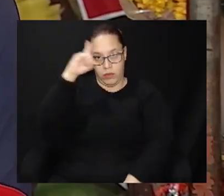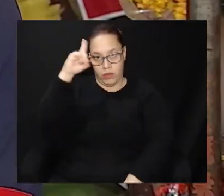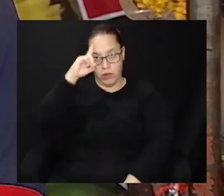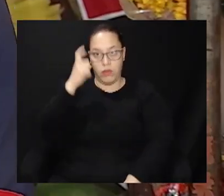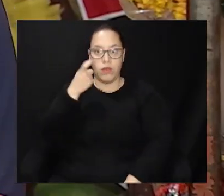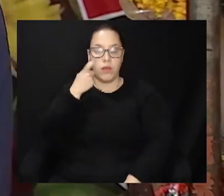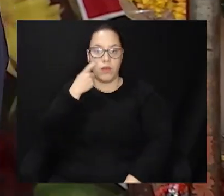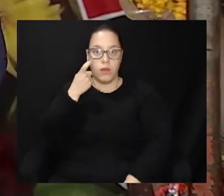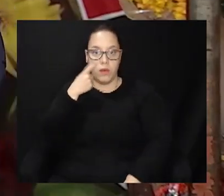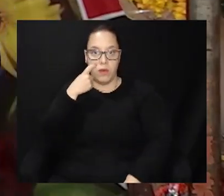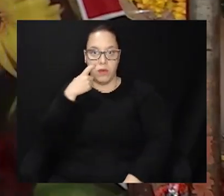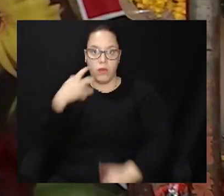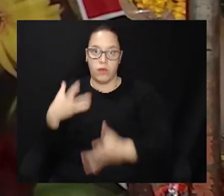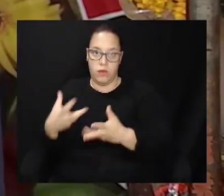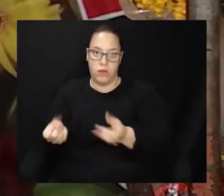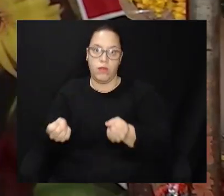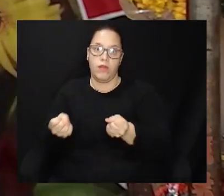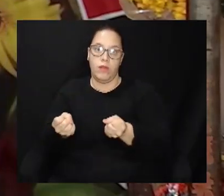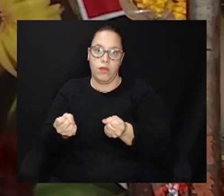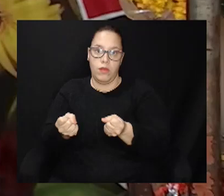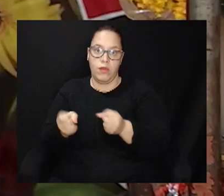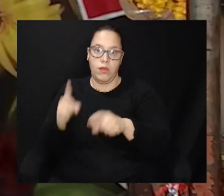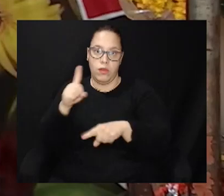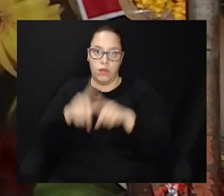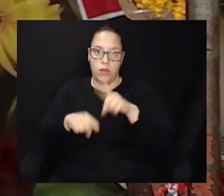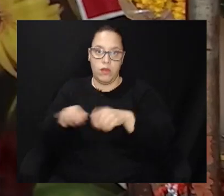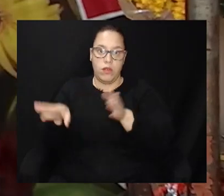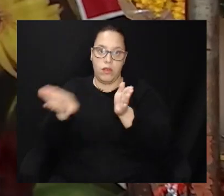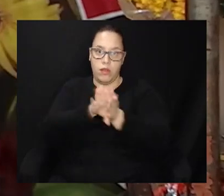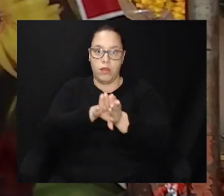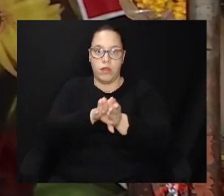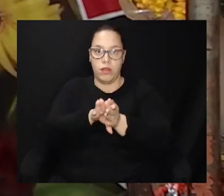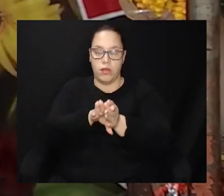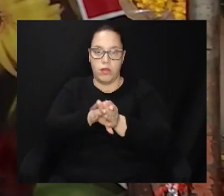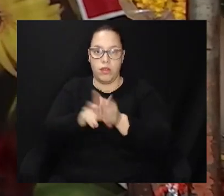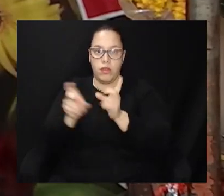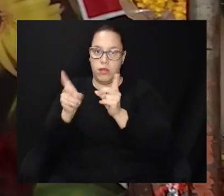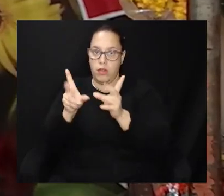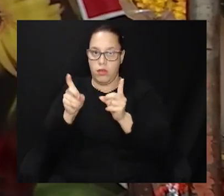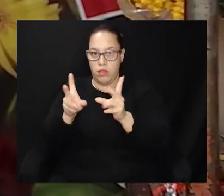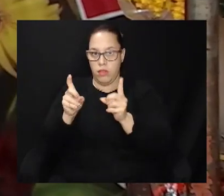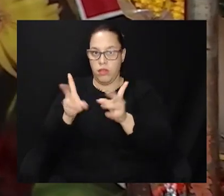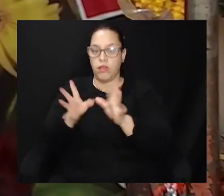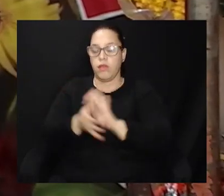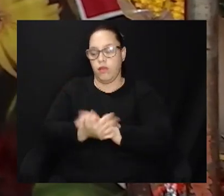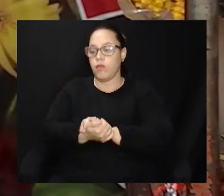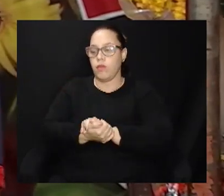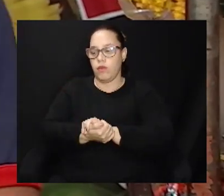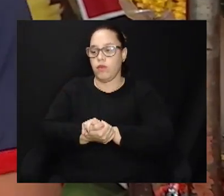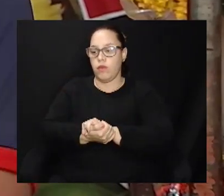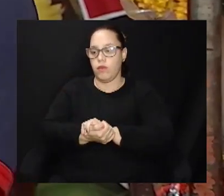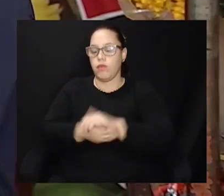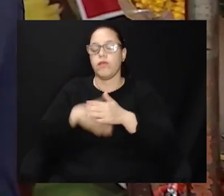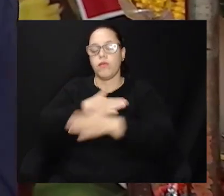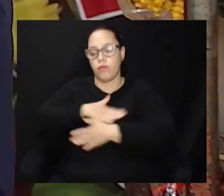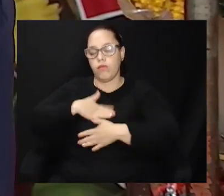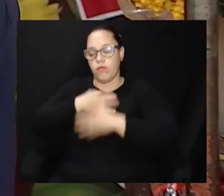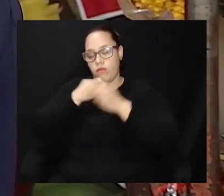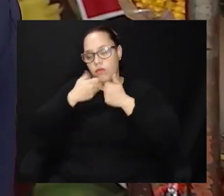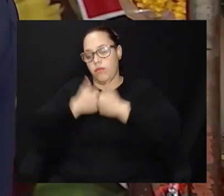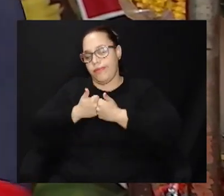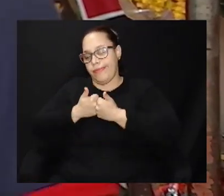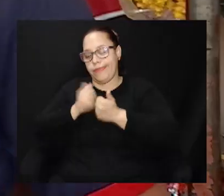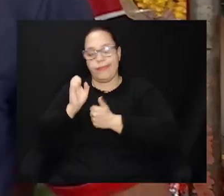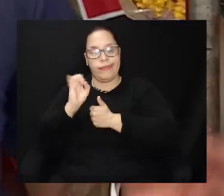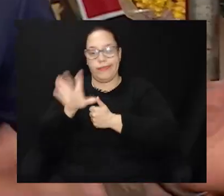recompensa desse produto estar chegando até lá e estar sendo vendido. Então acho que essa é uma satisfação muito grande, não só aqui para mim que